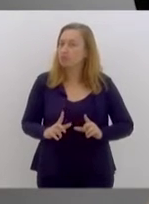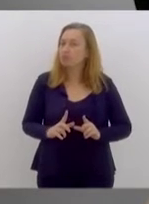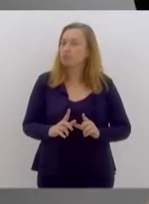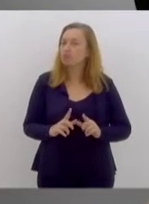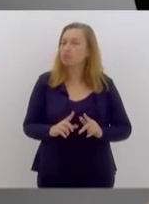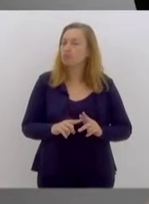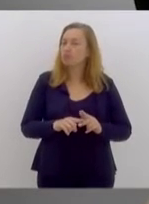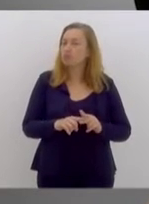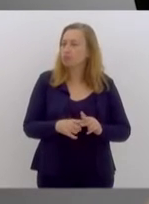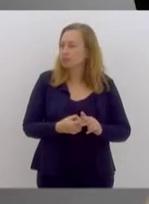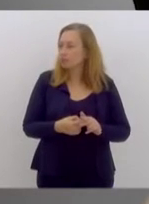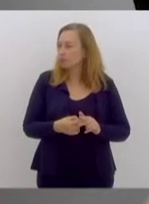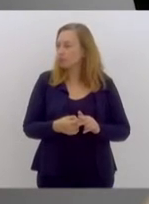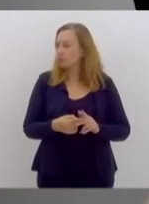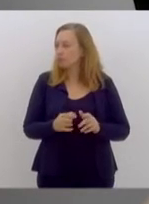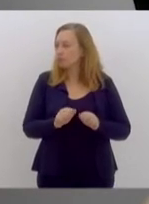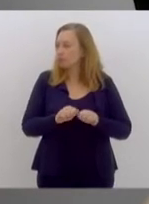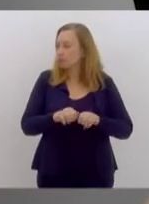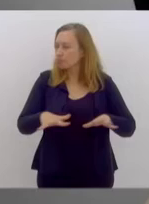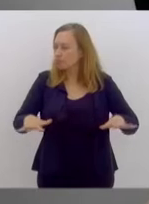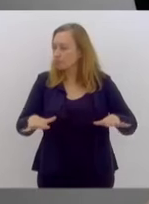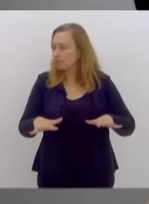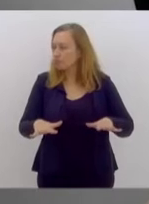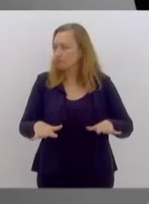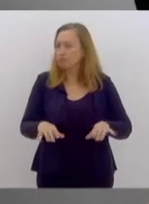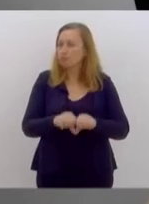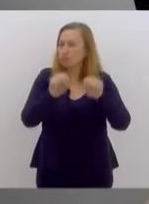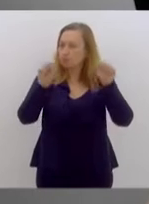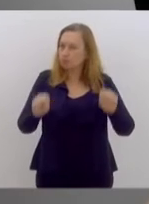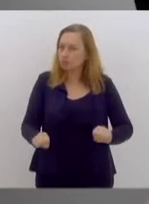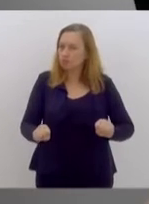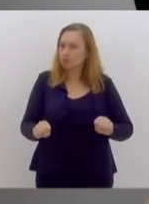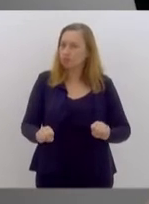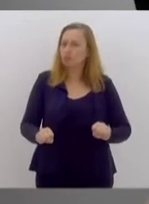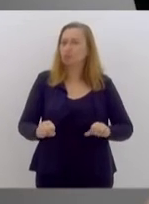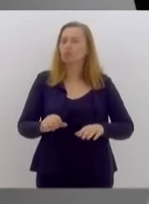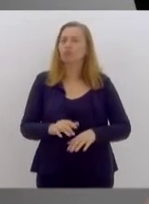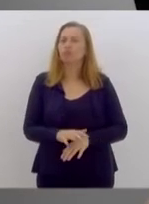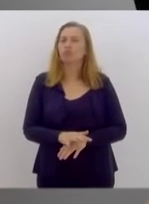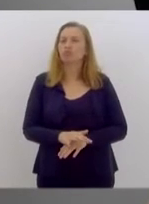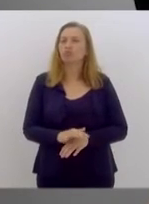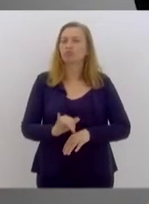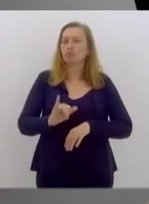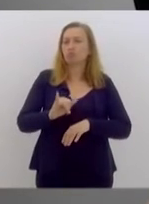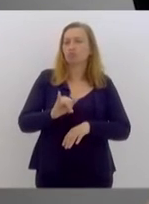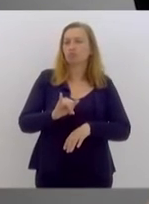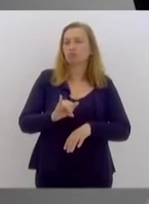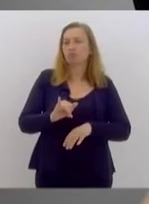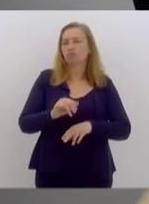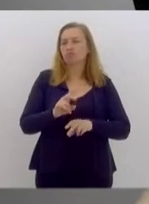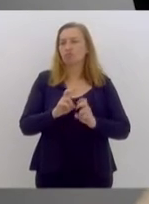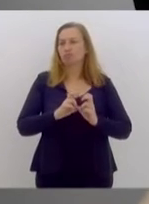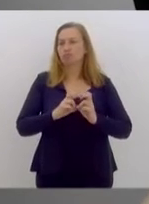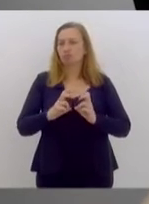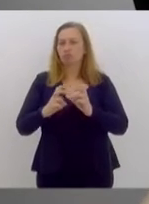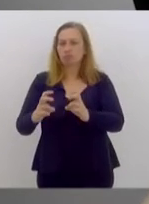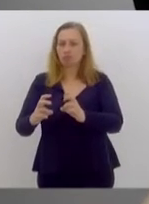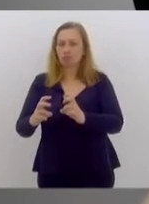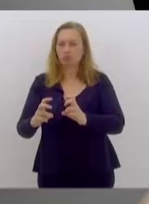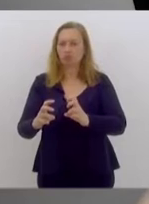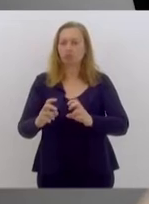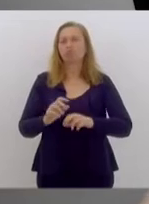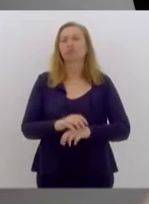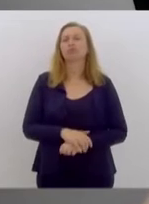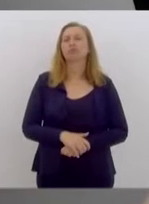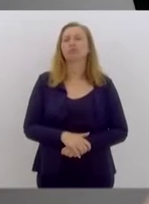e expansão do sistema Ferroviário Metropolitano de passageiros